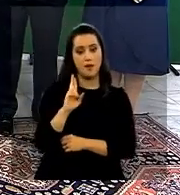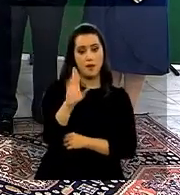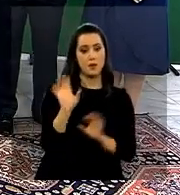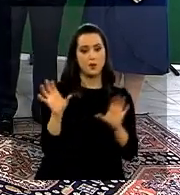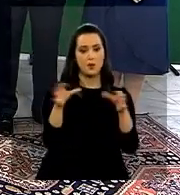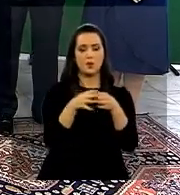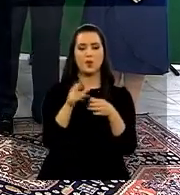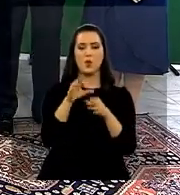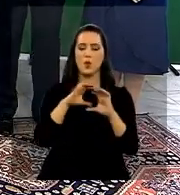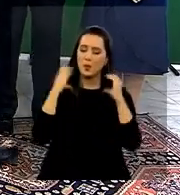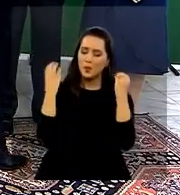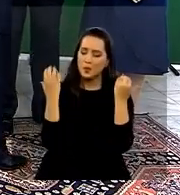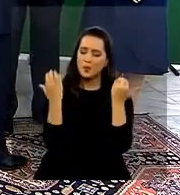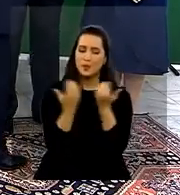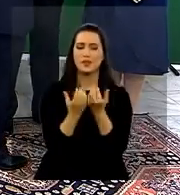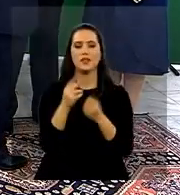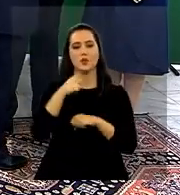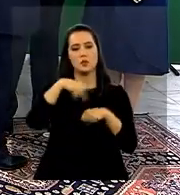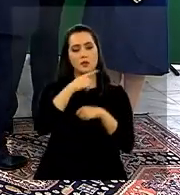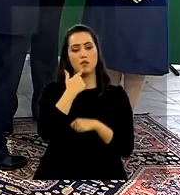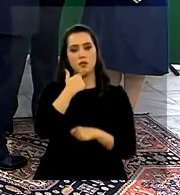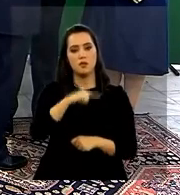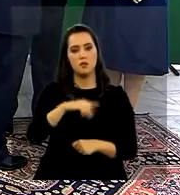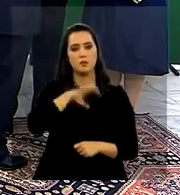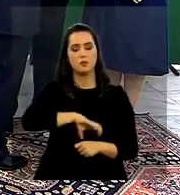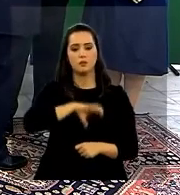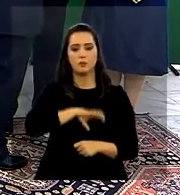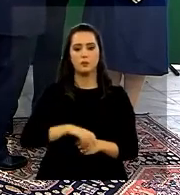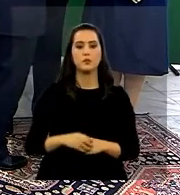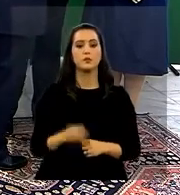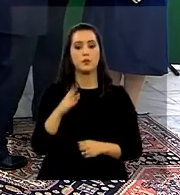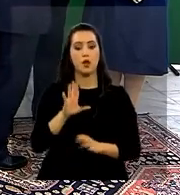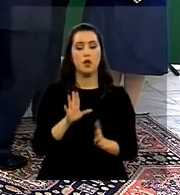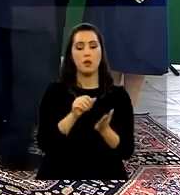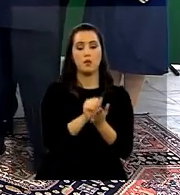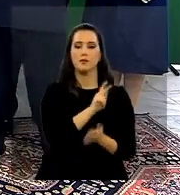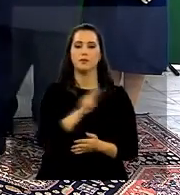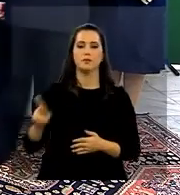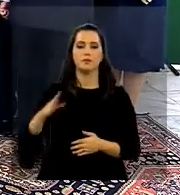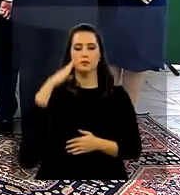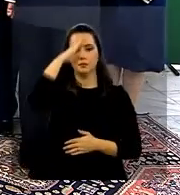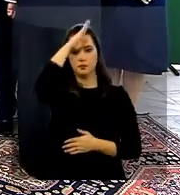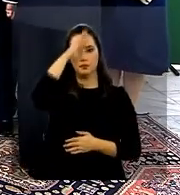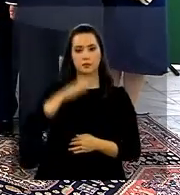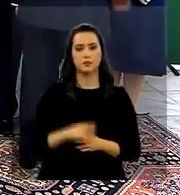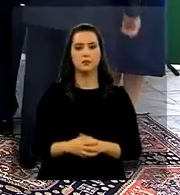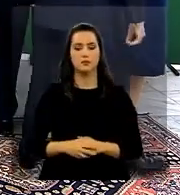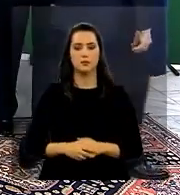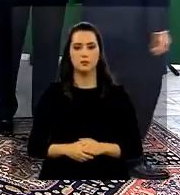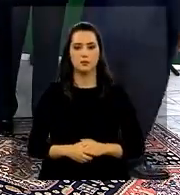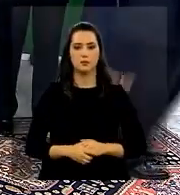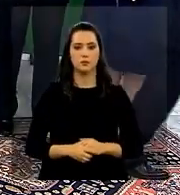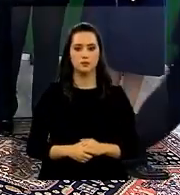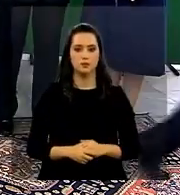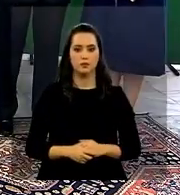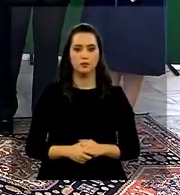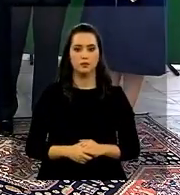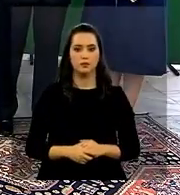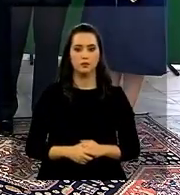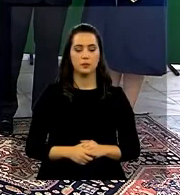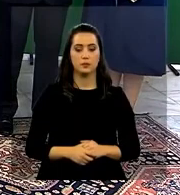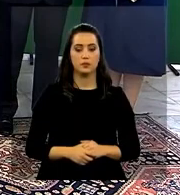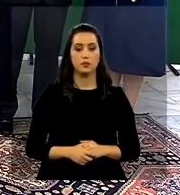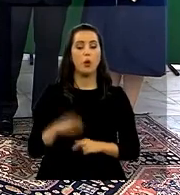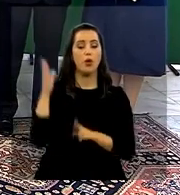a comunidade dos países de língua portuguesa na posse do presidente Jair Bolsonaro.